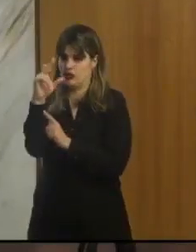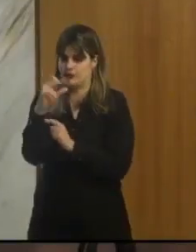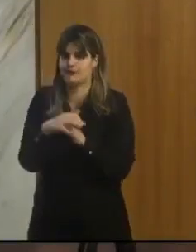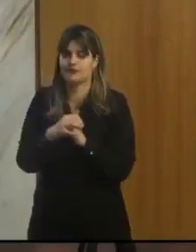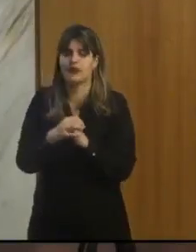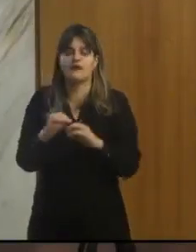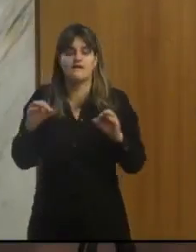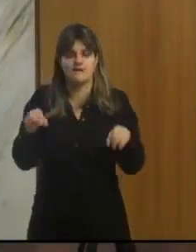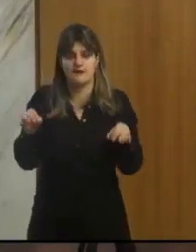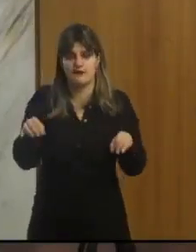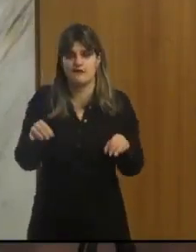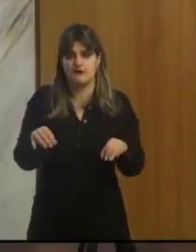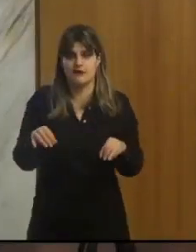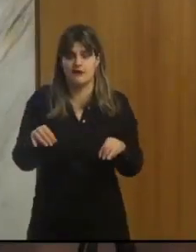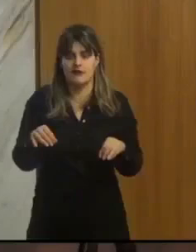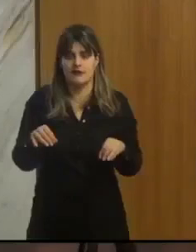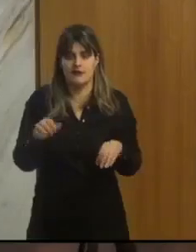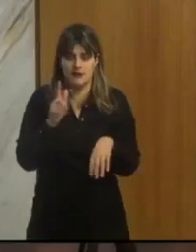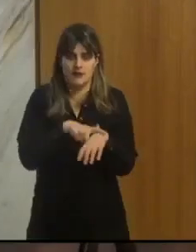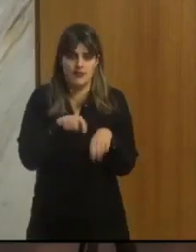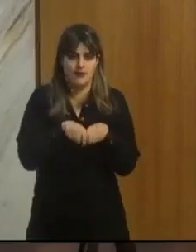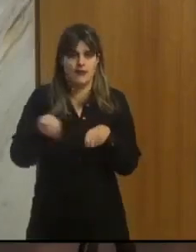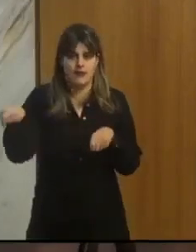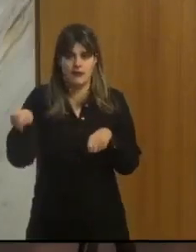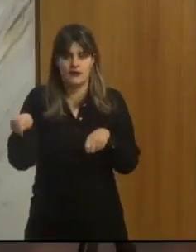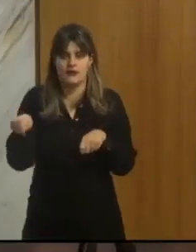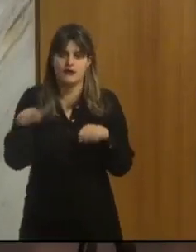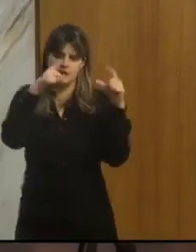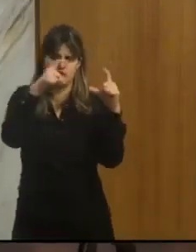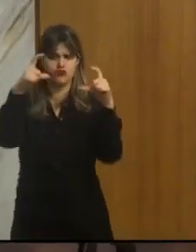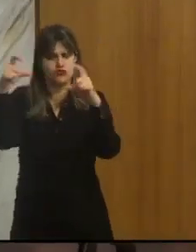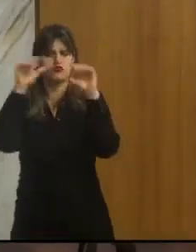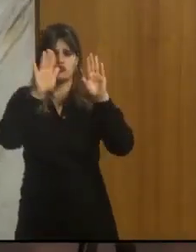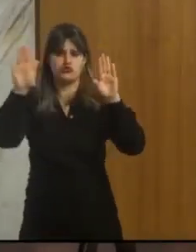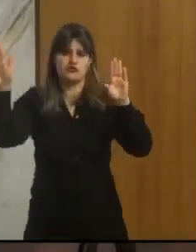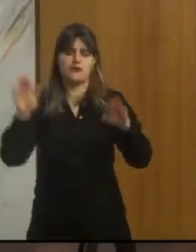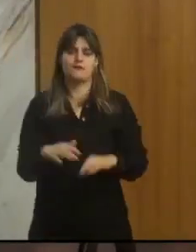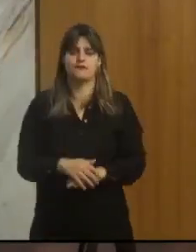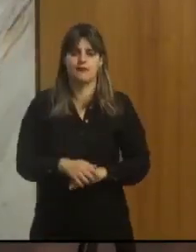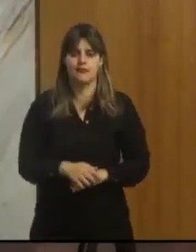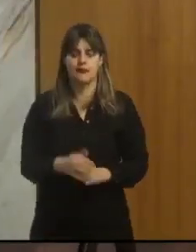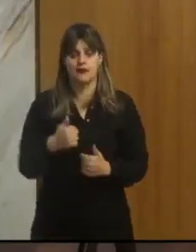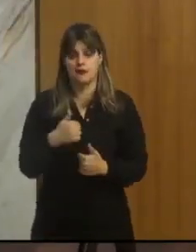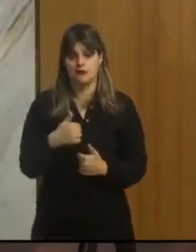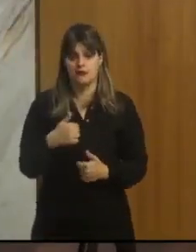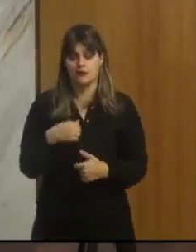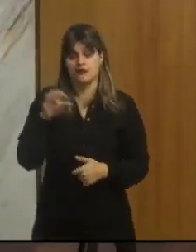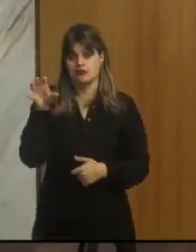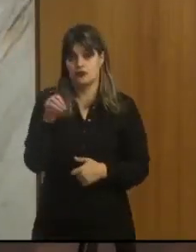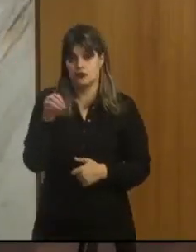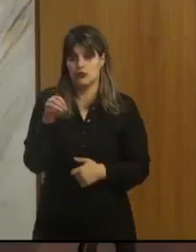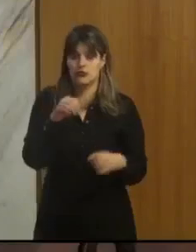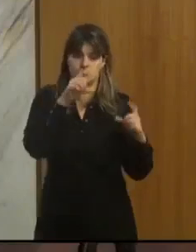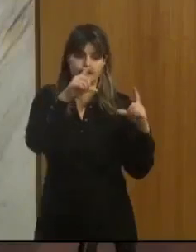Por fim, e que já o tempo já vai longo, algumas fotografias da exposição que eu recuperei quase sem